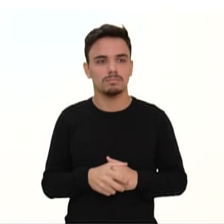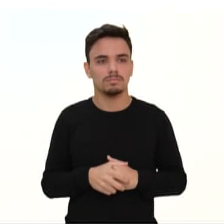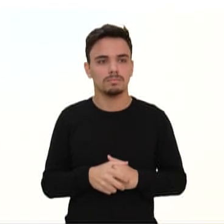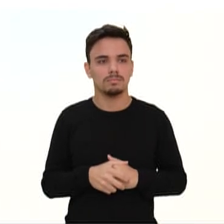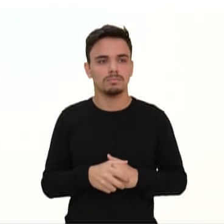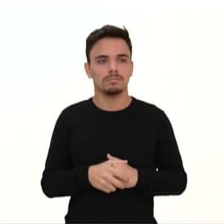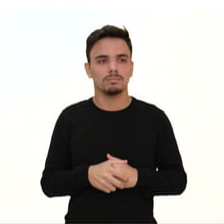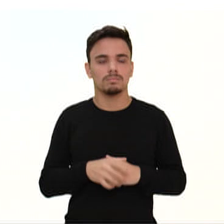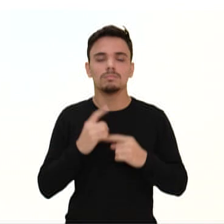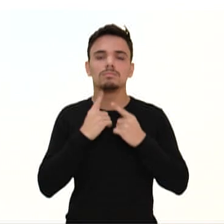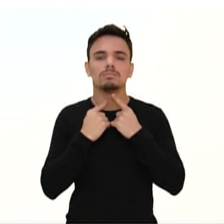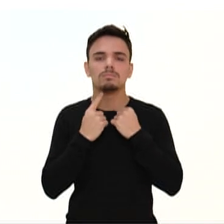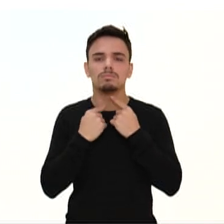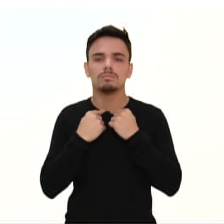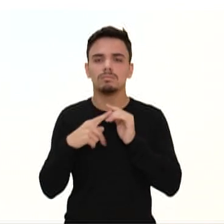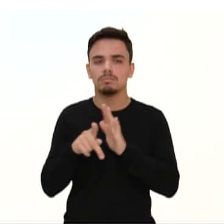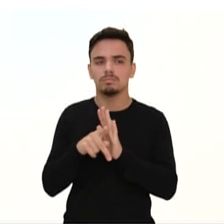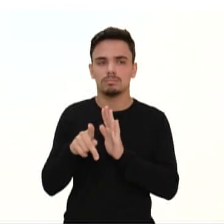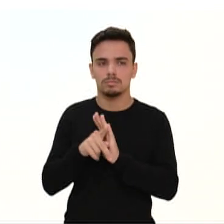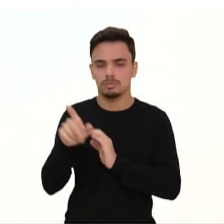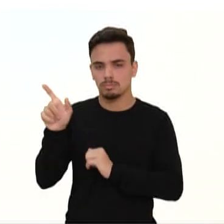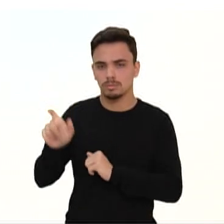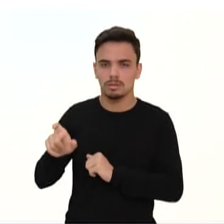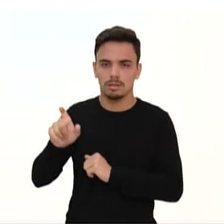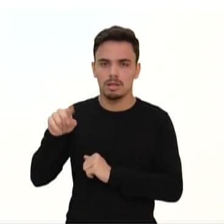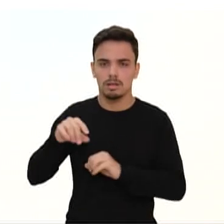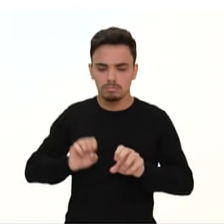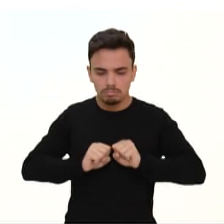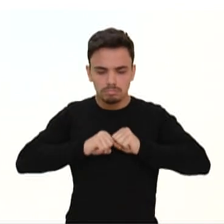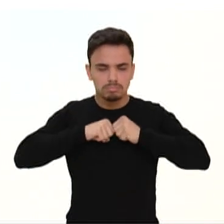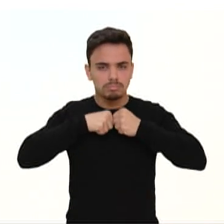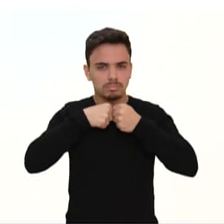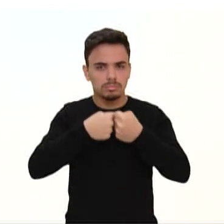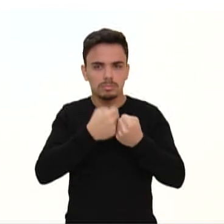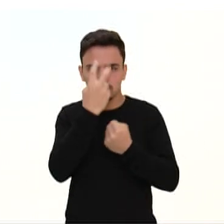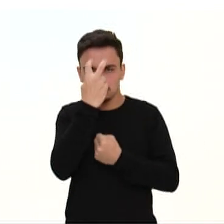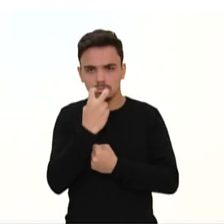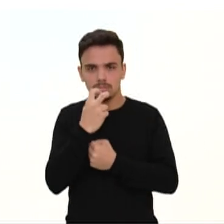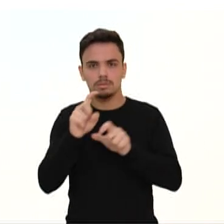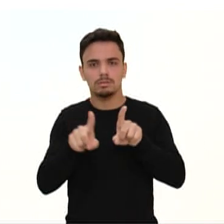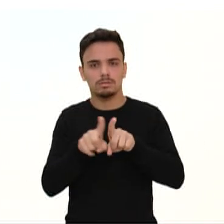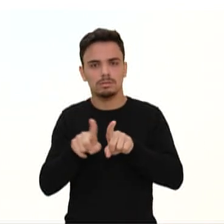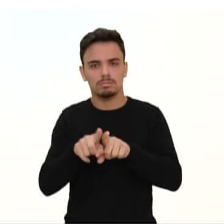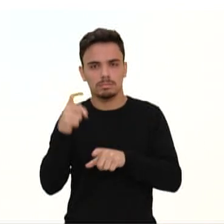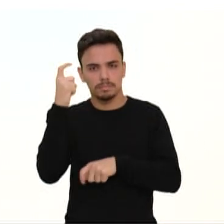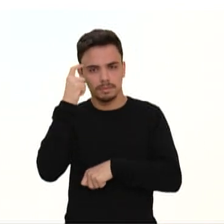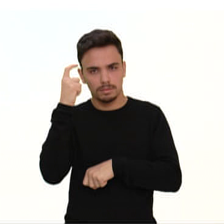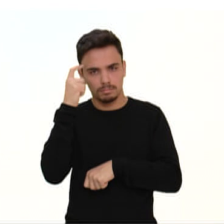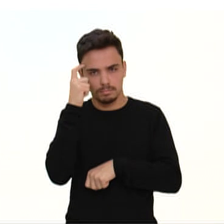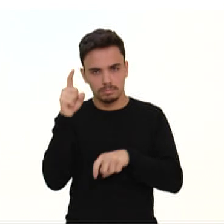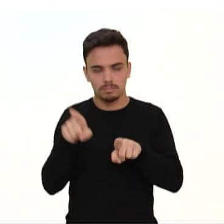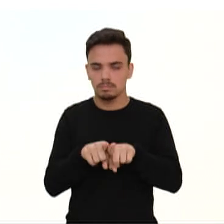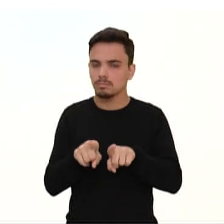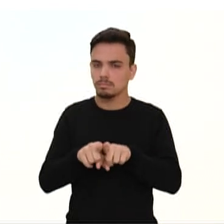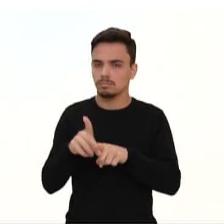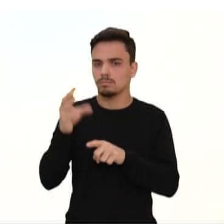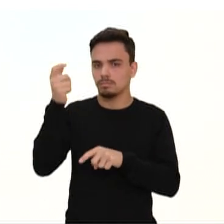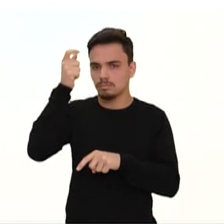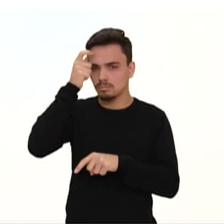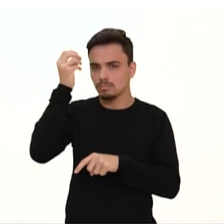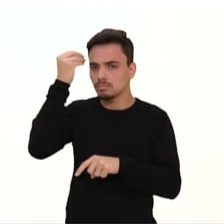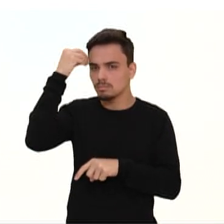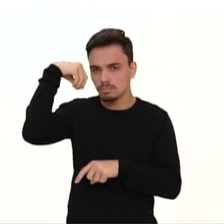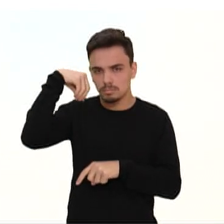A vontade, para Schopenhauer, é uma força cega, irracional e inconsciente que